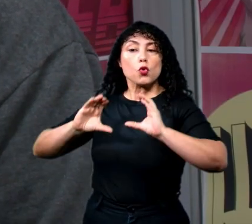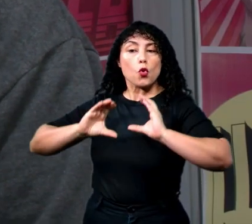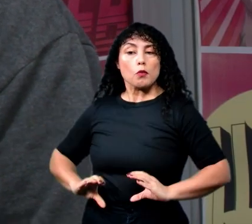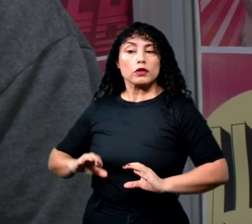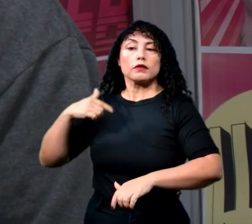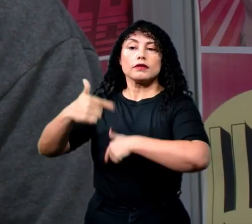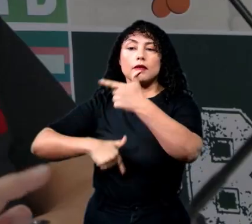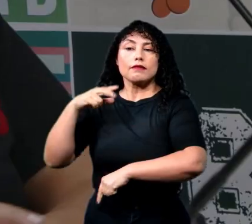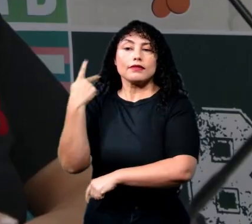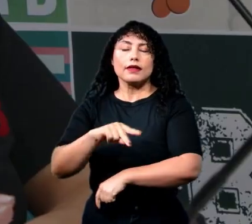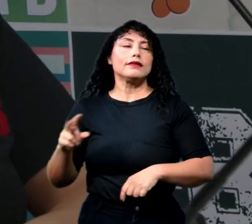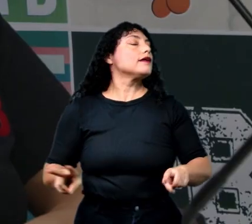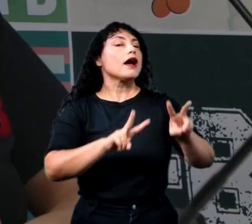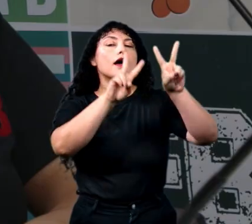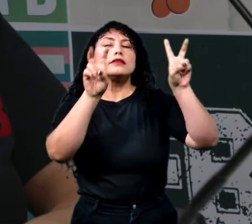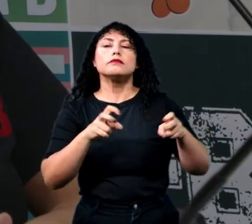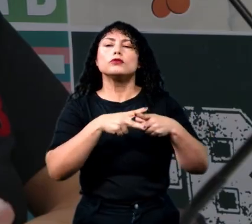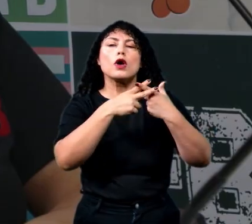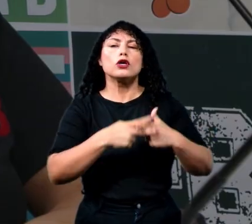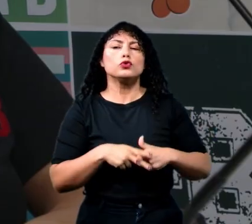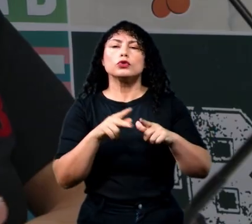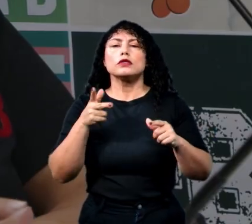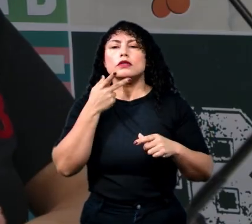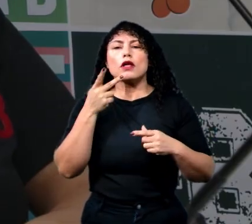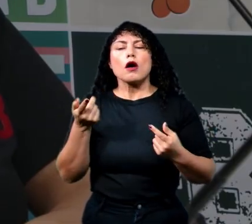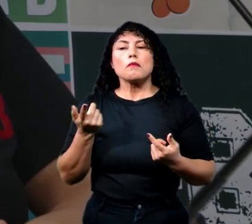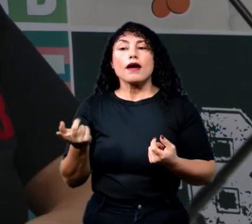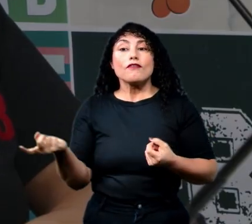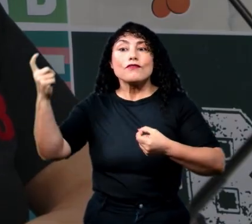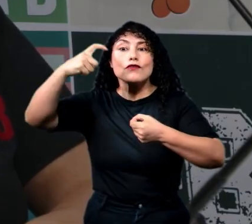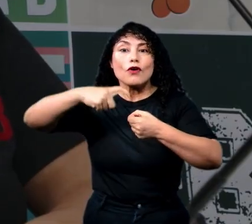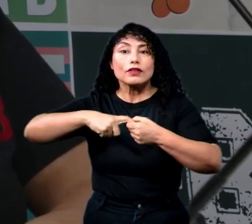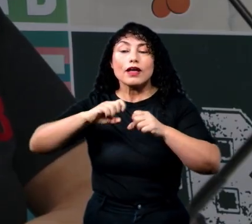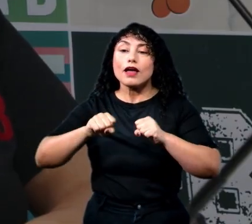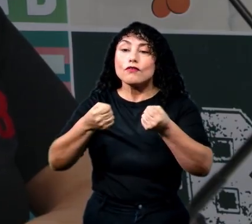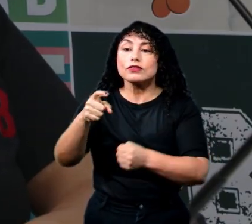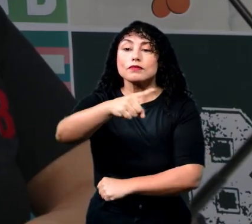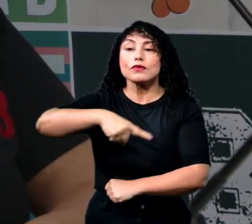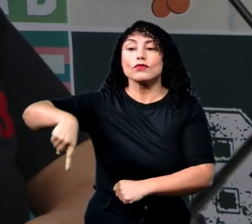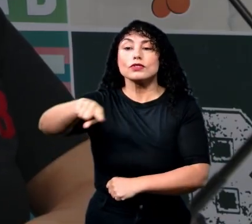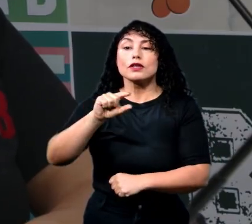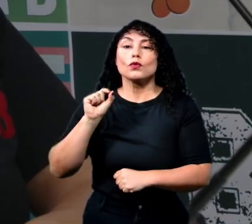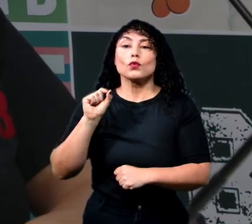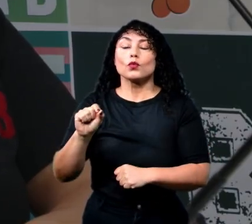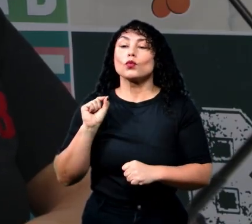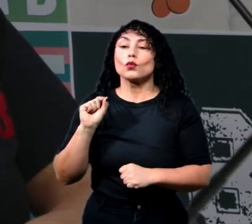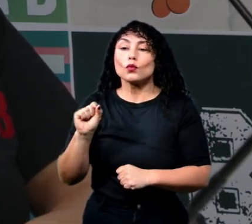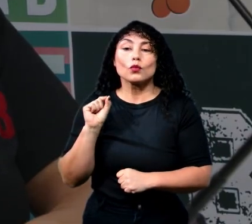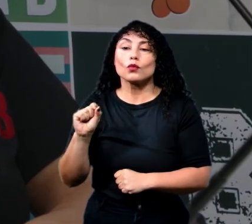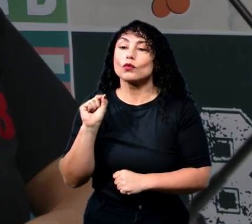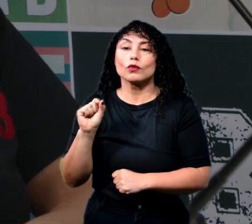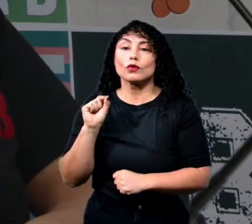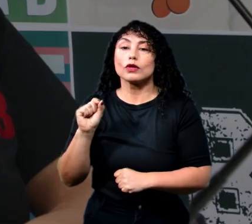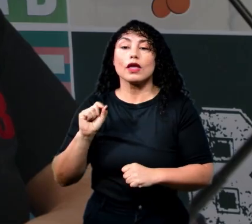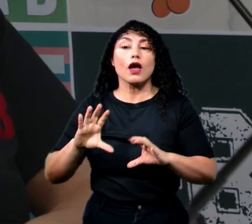dele. A respeito desses ajustes, né? Então, só para refrisar e reforçar para você que o que